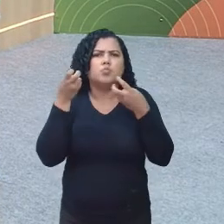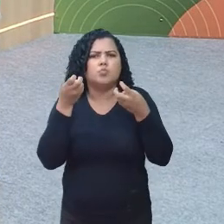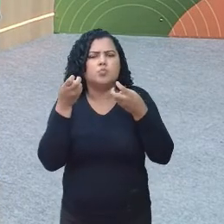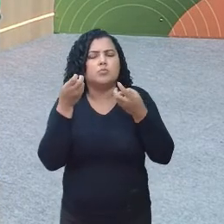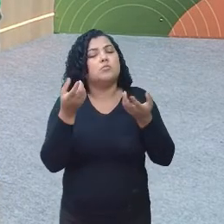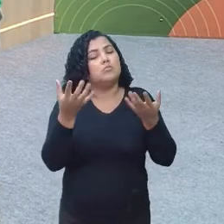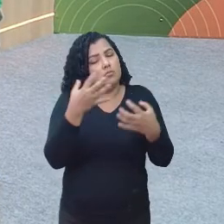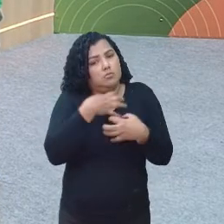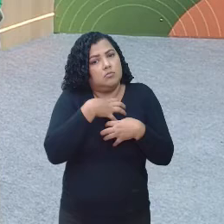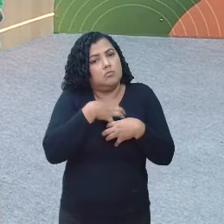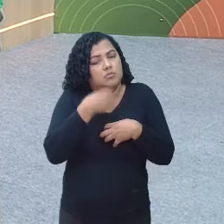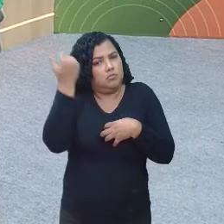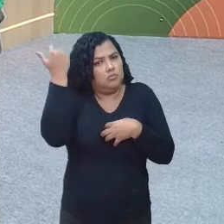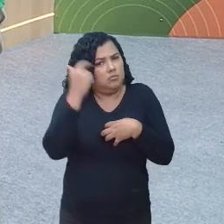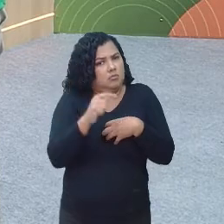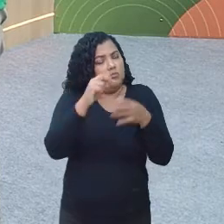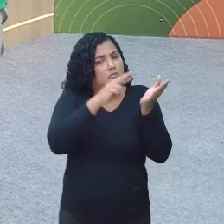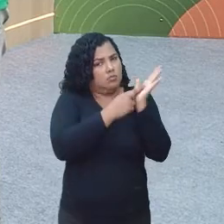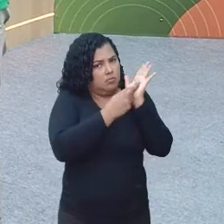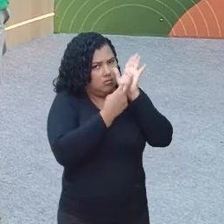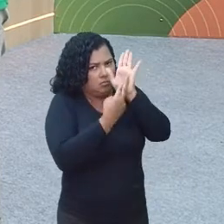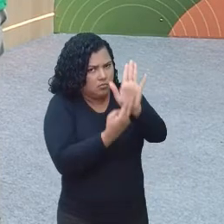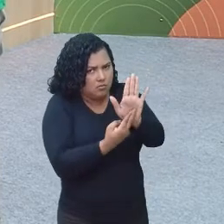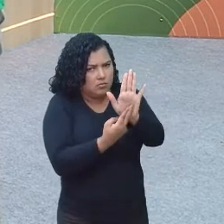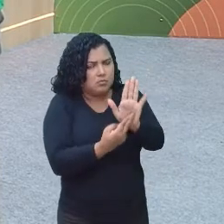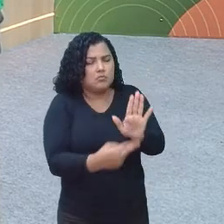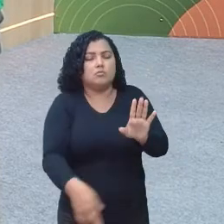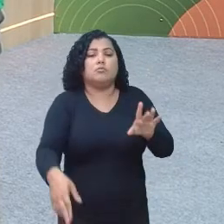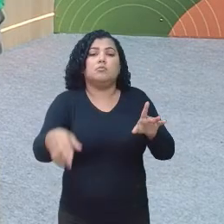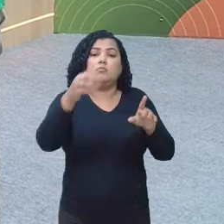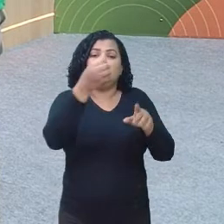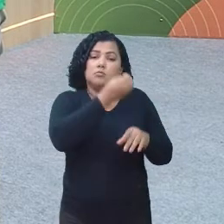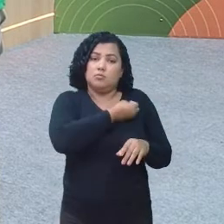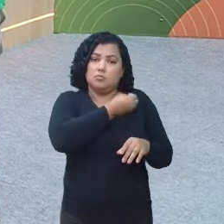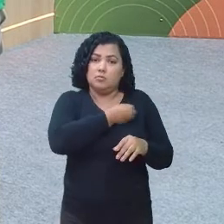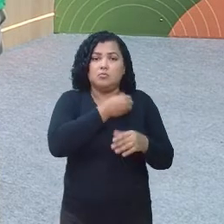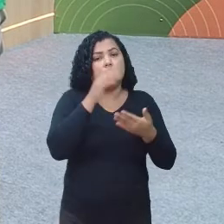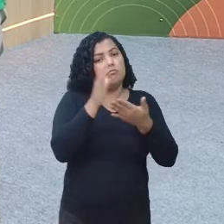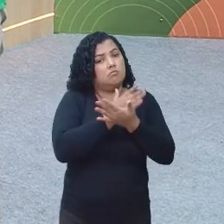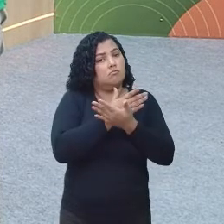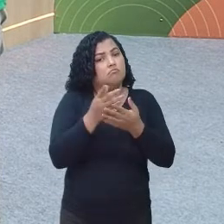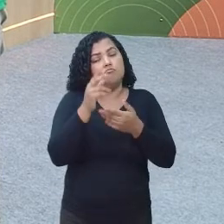dessa forma eu consigo representar esse número que muitas